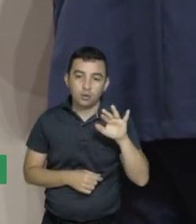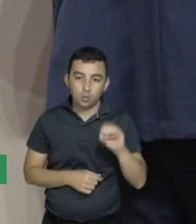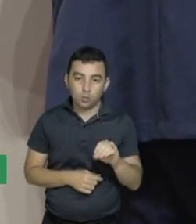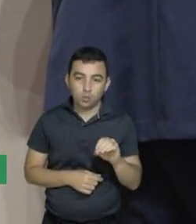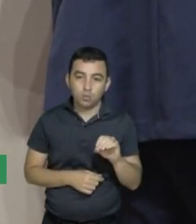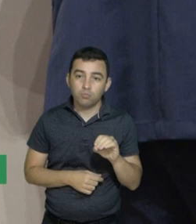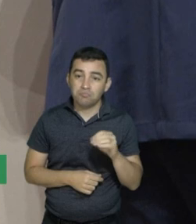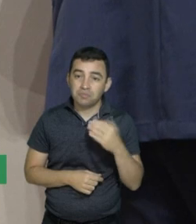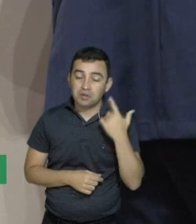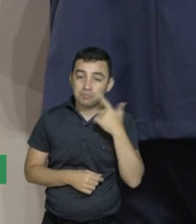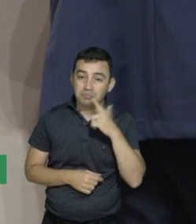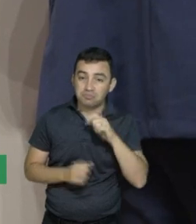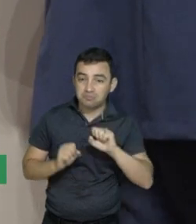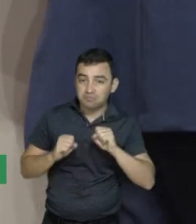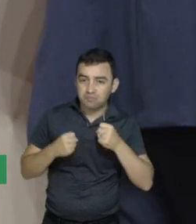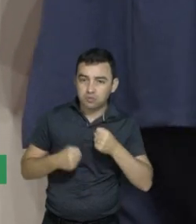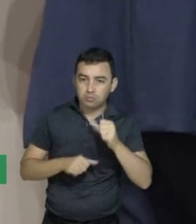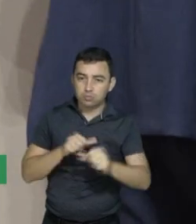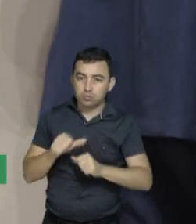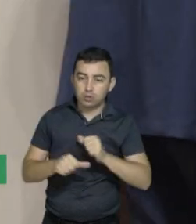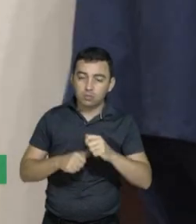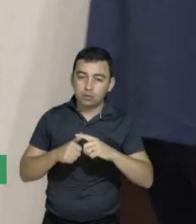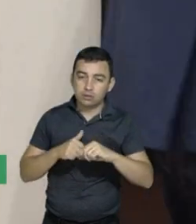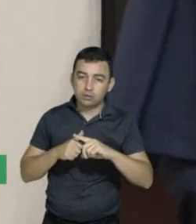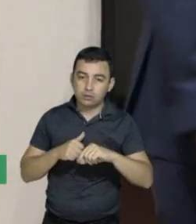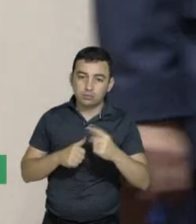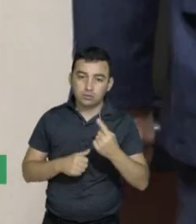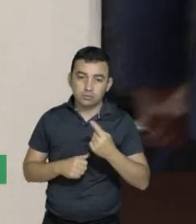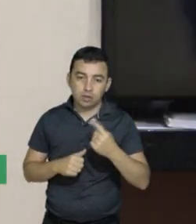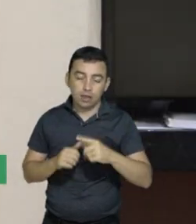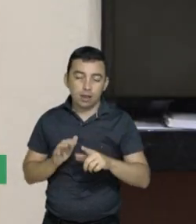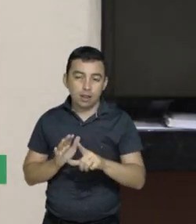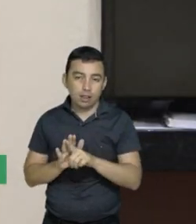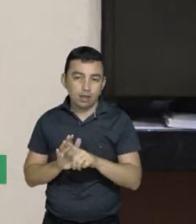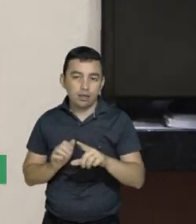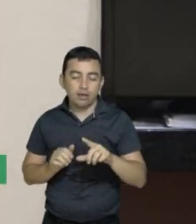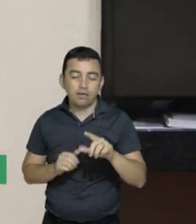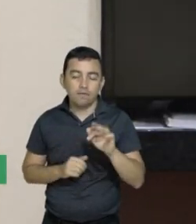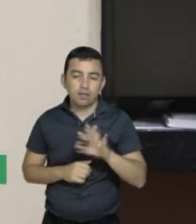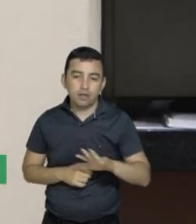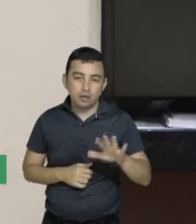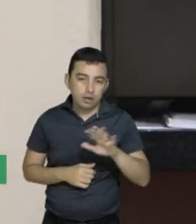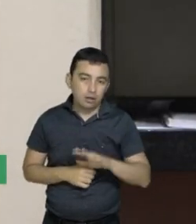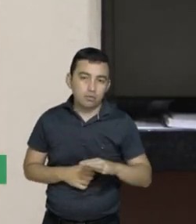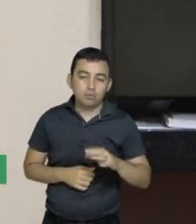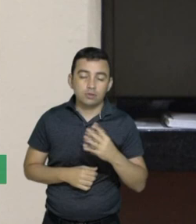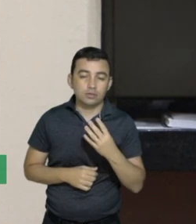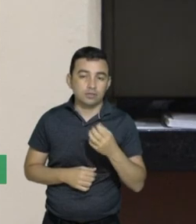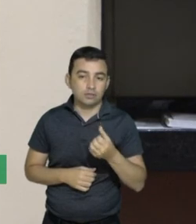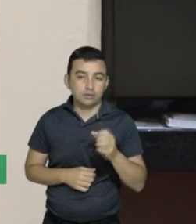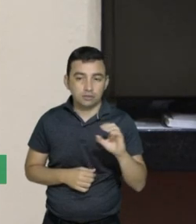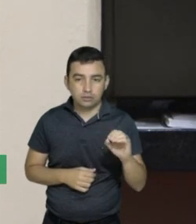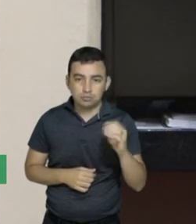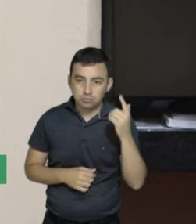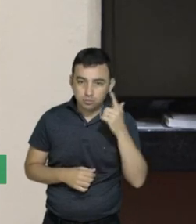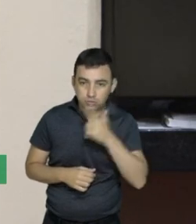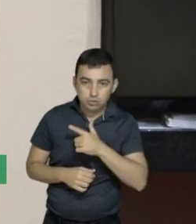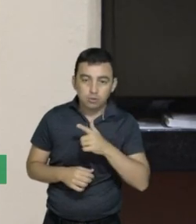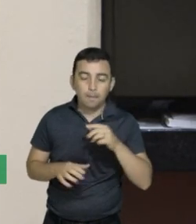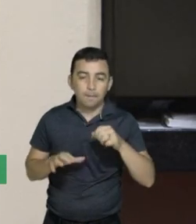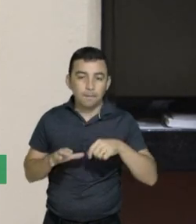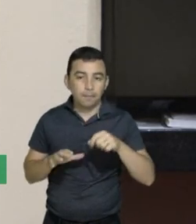quem aprende esforços para alterar o artigo primeiro da lei federal número 11.460 2007 possibilitando o plantio